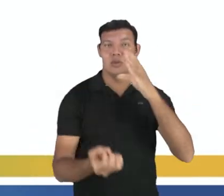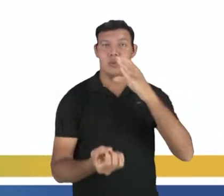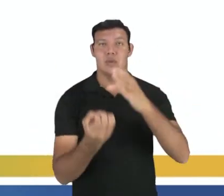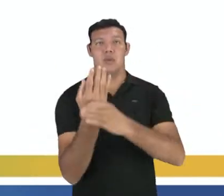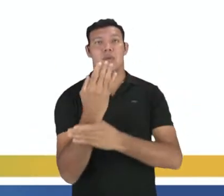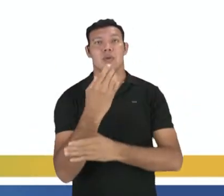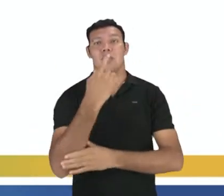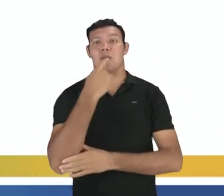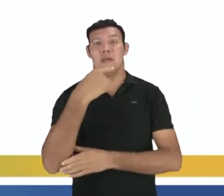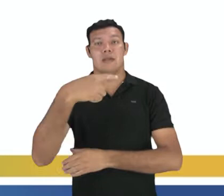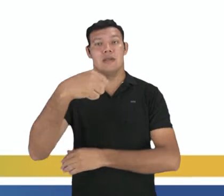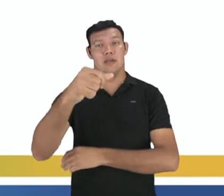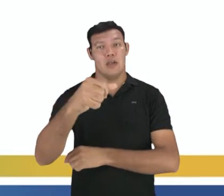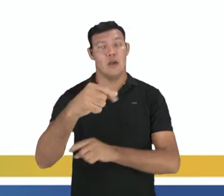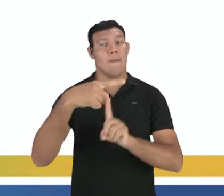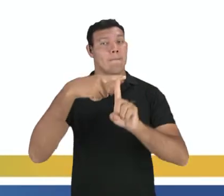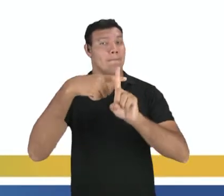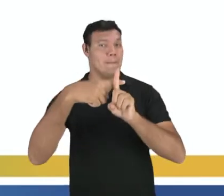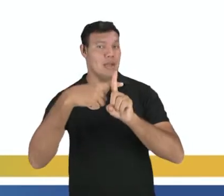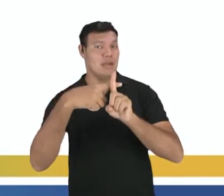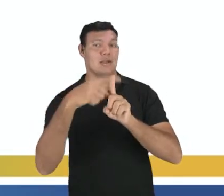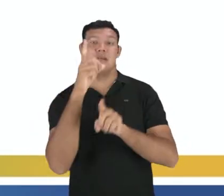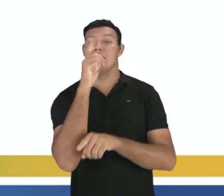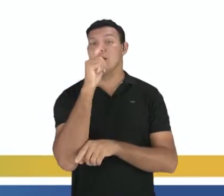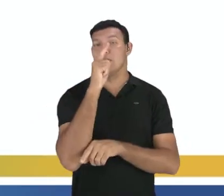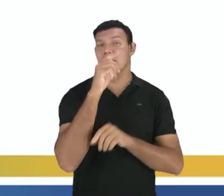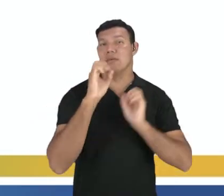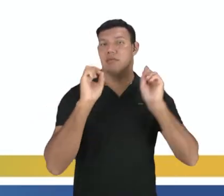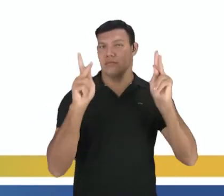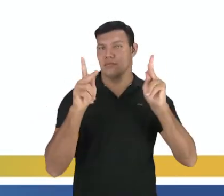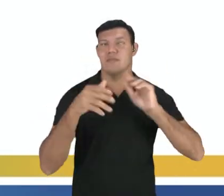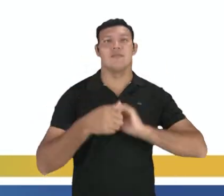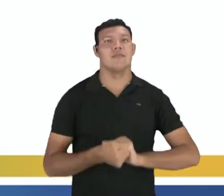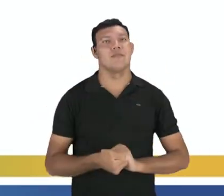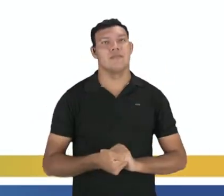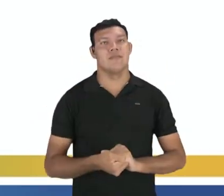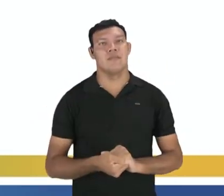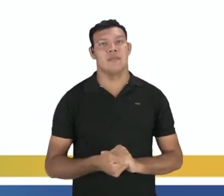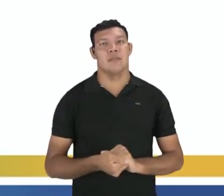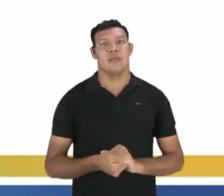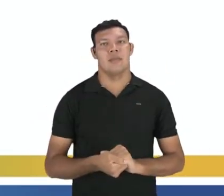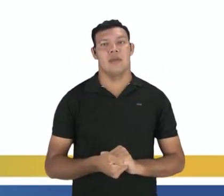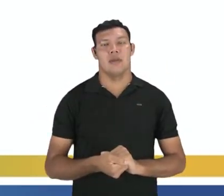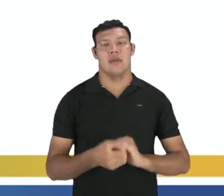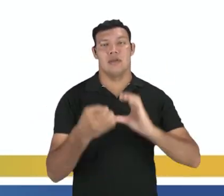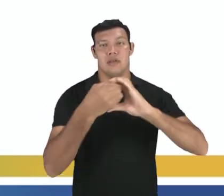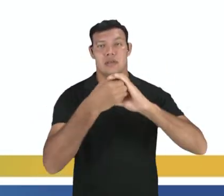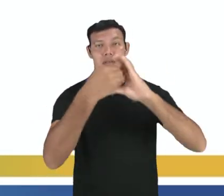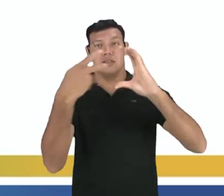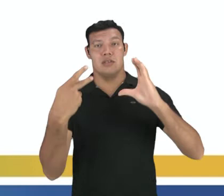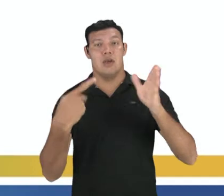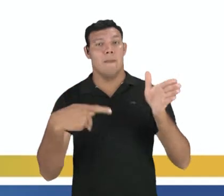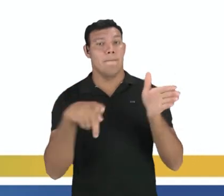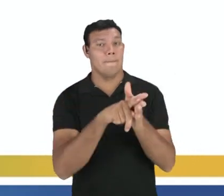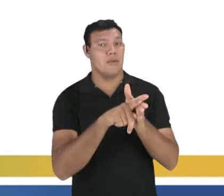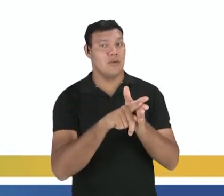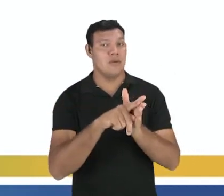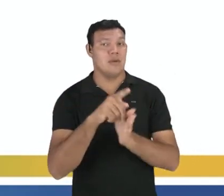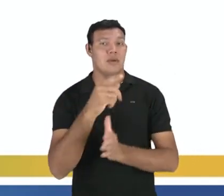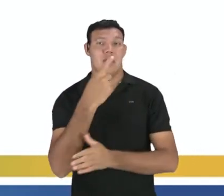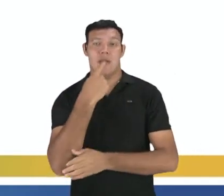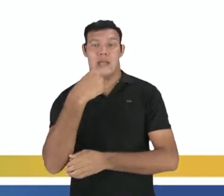formação o sal e água, ok? Quais são as principais propriedades dos